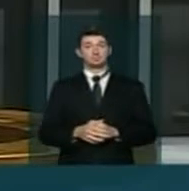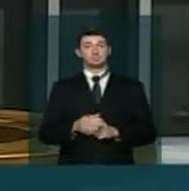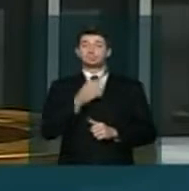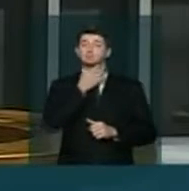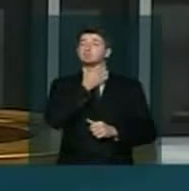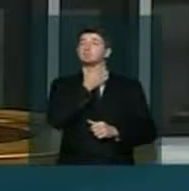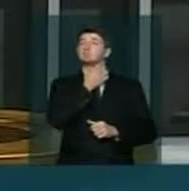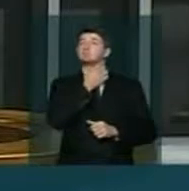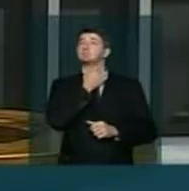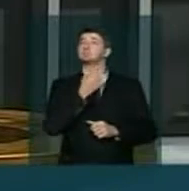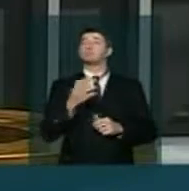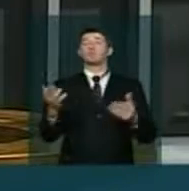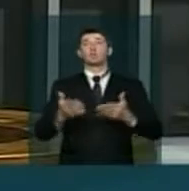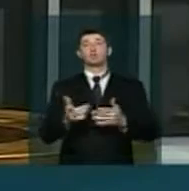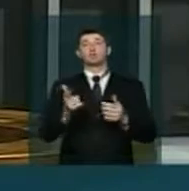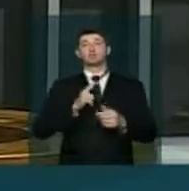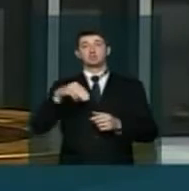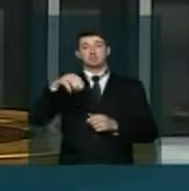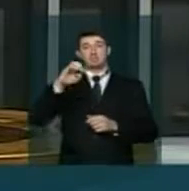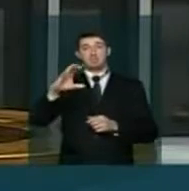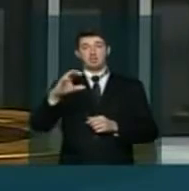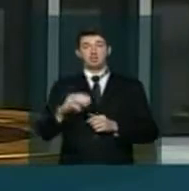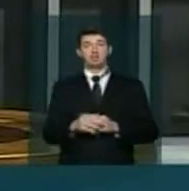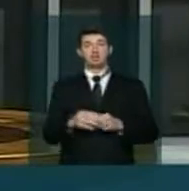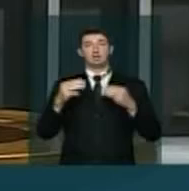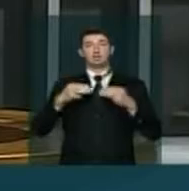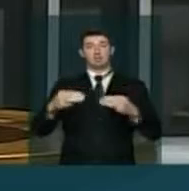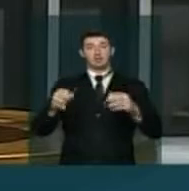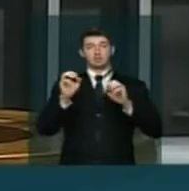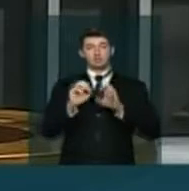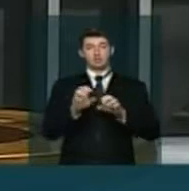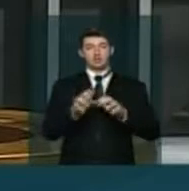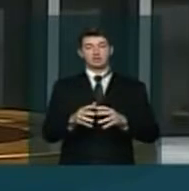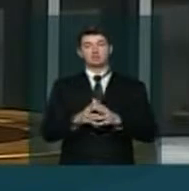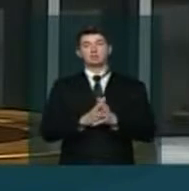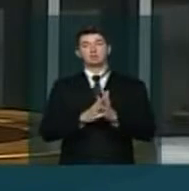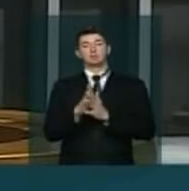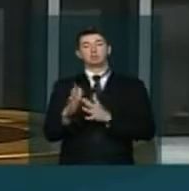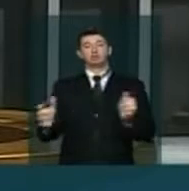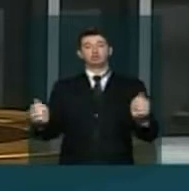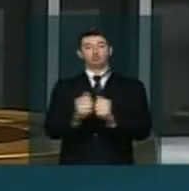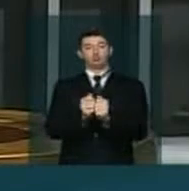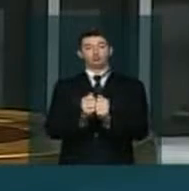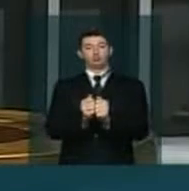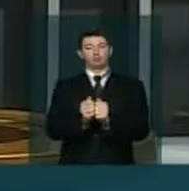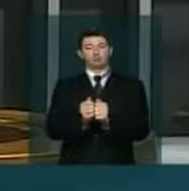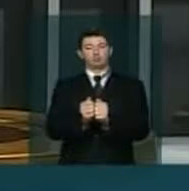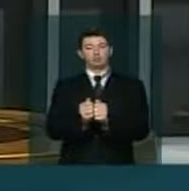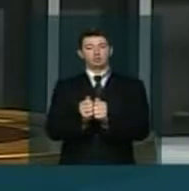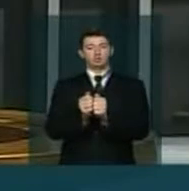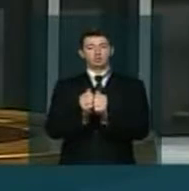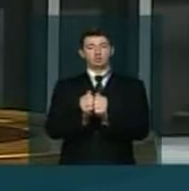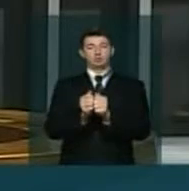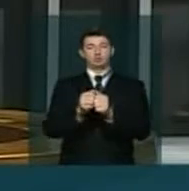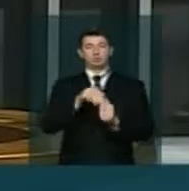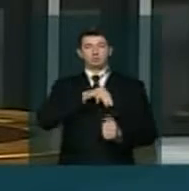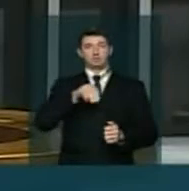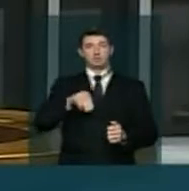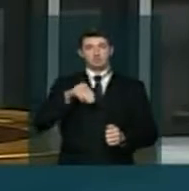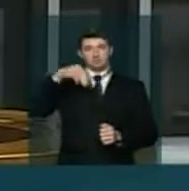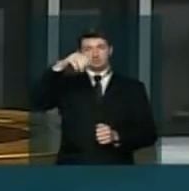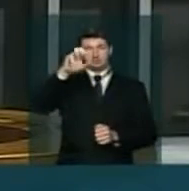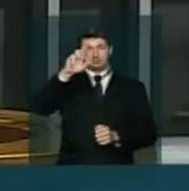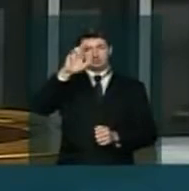que tivemos hoje no MEC, Ministério da Educação, juntamente com o ministro Aloysio Mercadante,